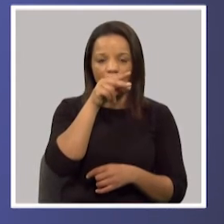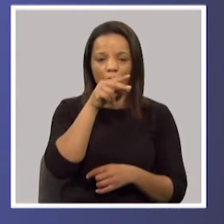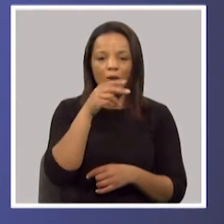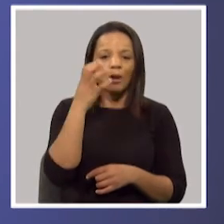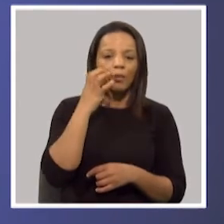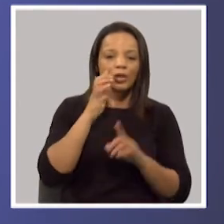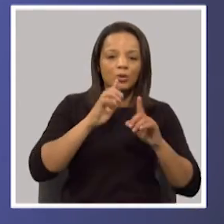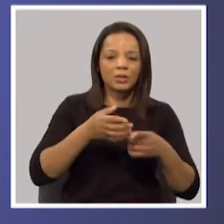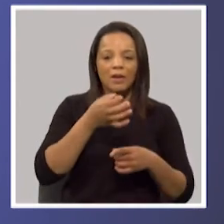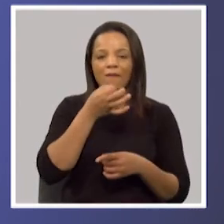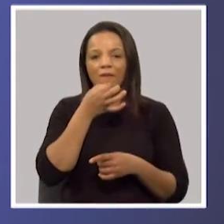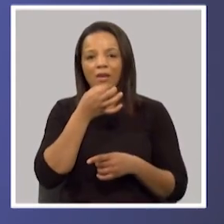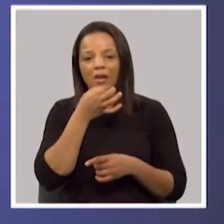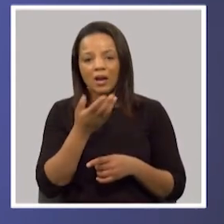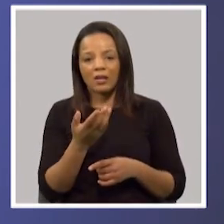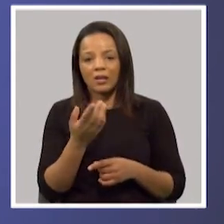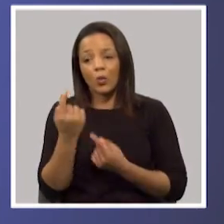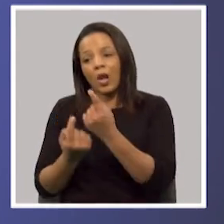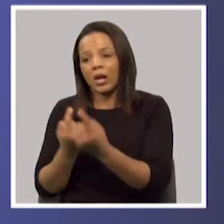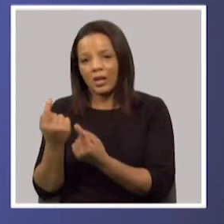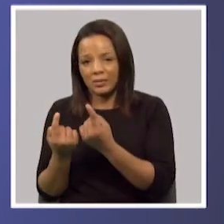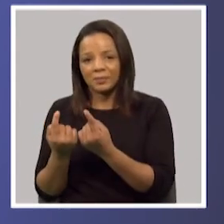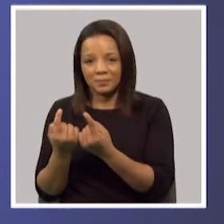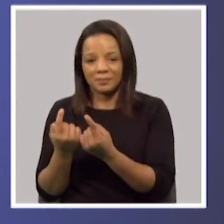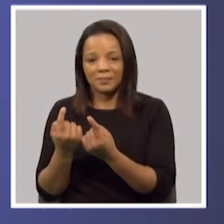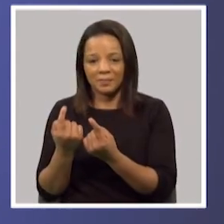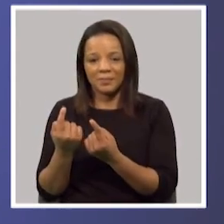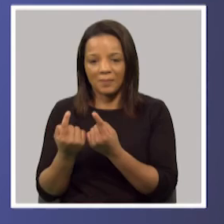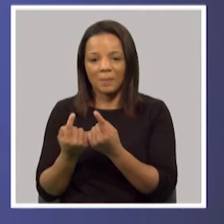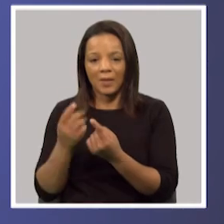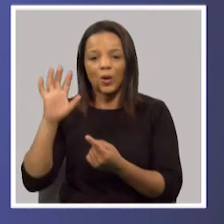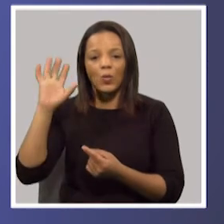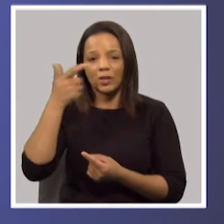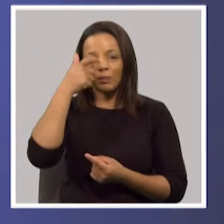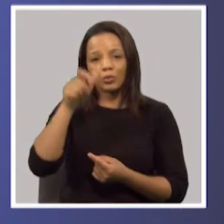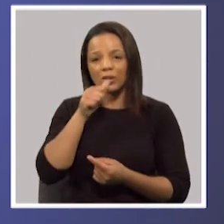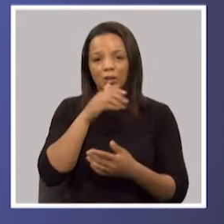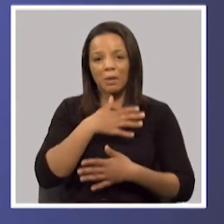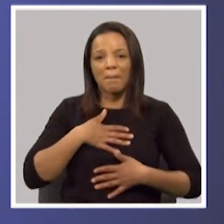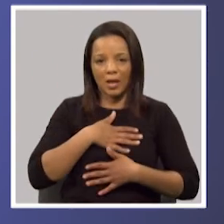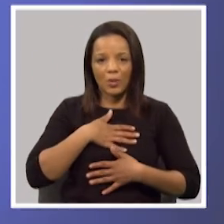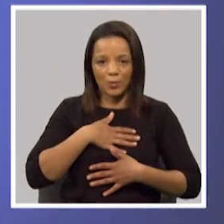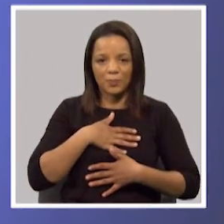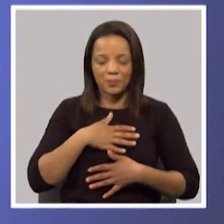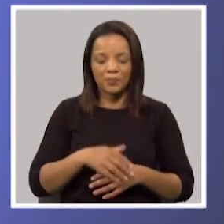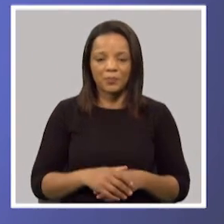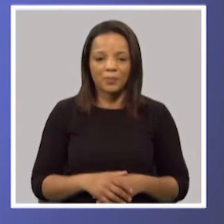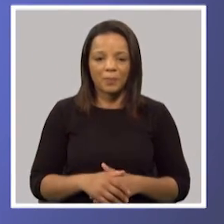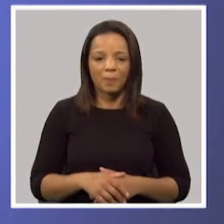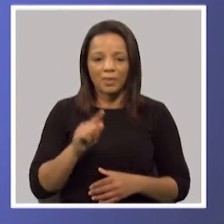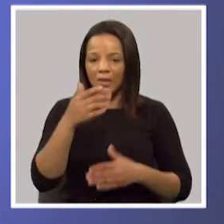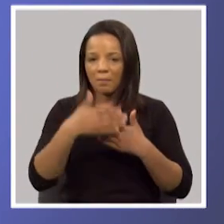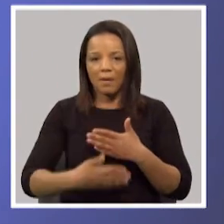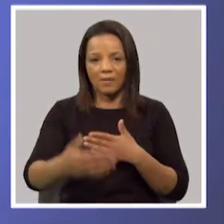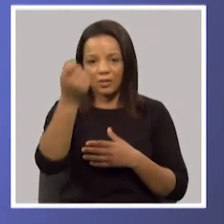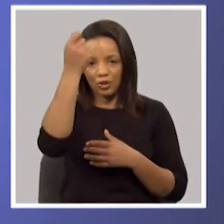borracha começasse a falar com alguém enquanto essa pessoa está a tomar banho